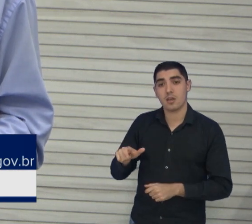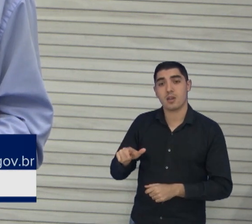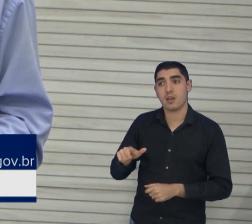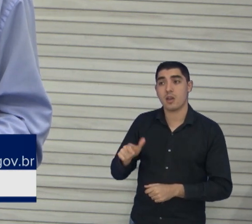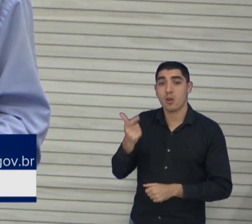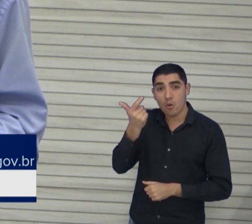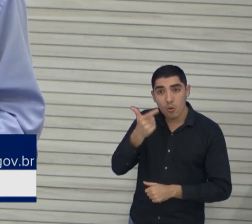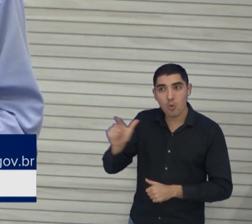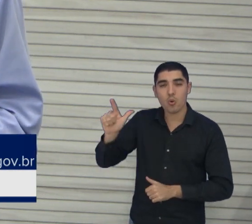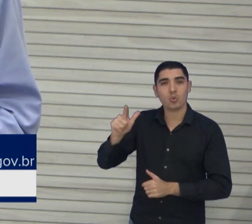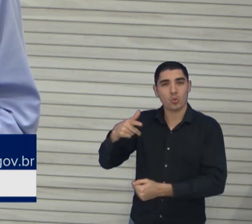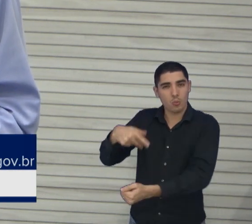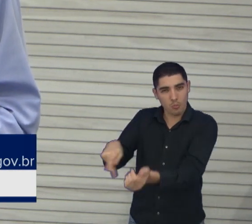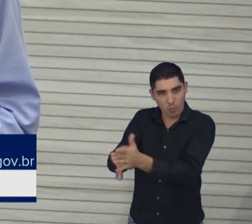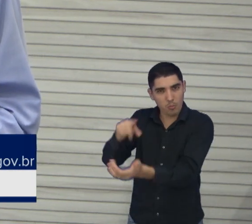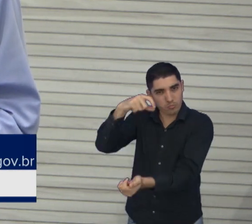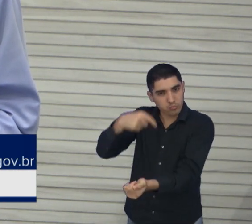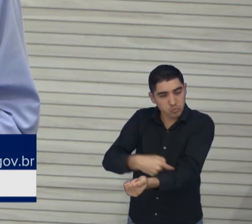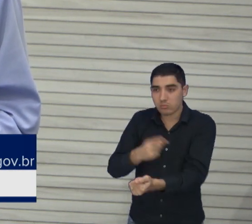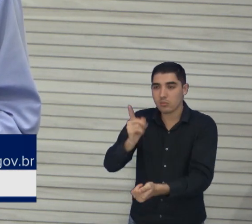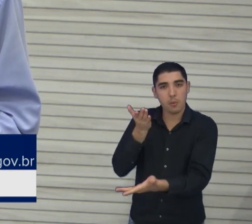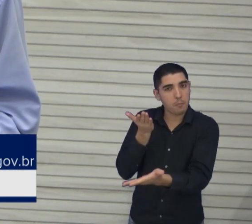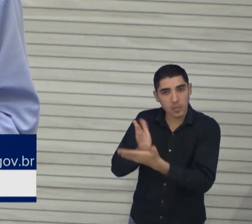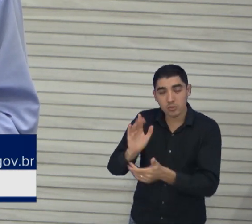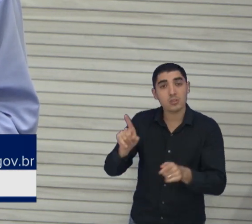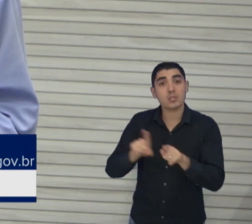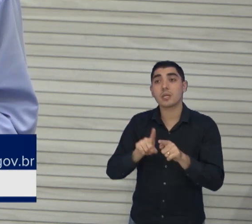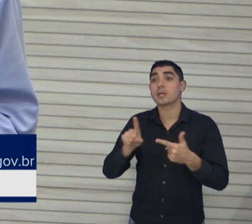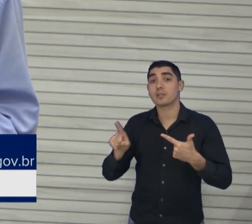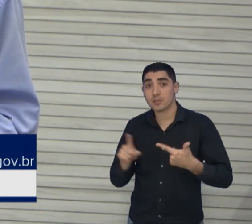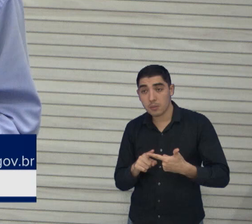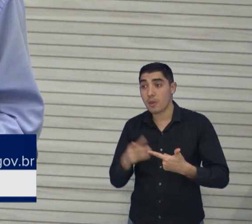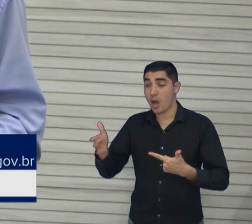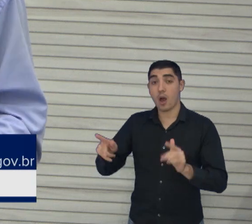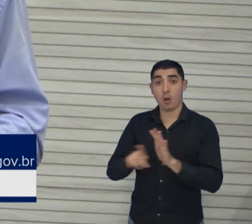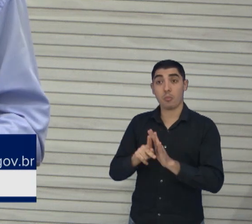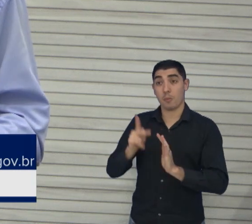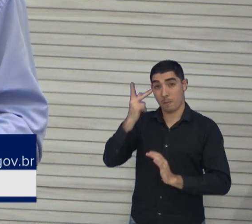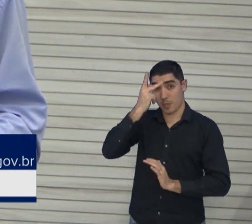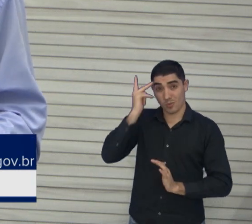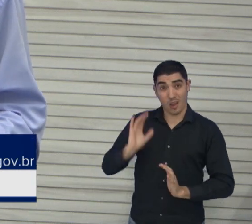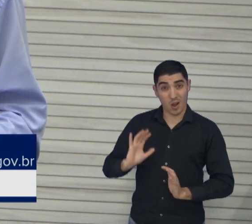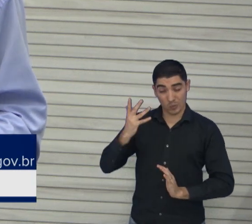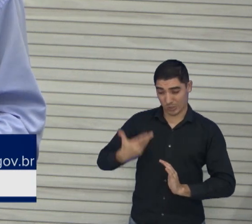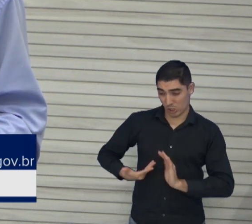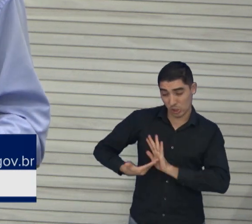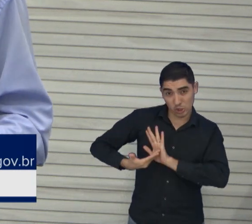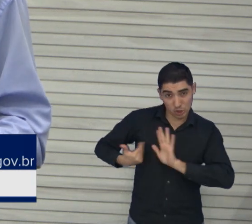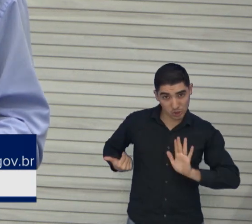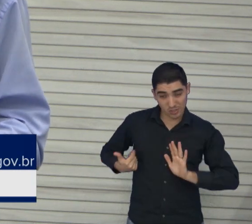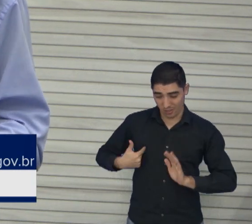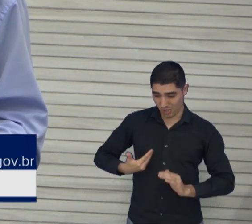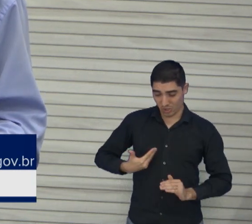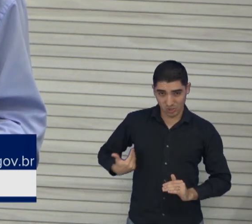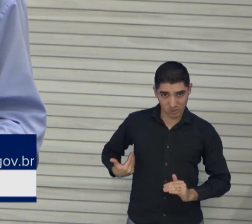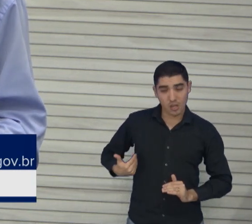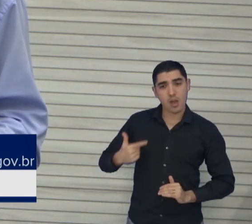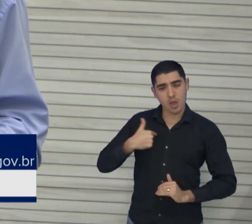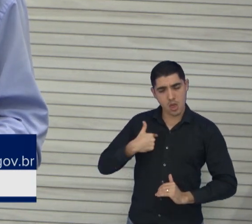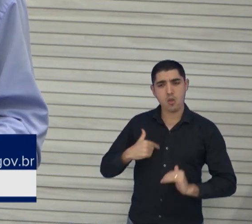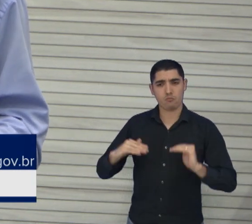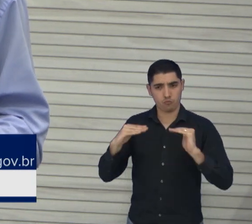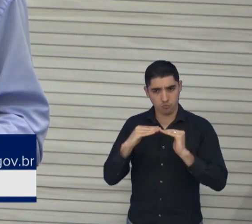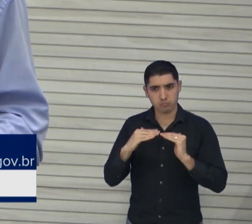passou, quanto desse projeto da Juliana, que o reparo e a reconstrução de quem perde uma mama é muito importante. Então, caminho o meu voto